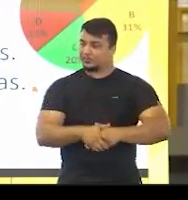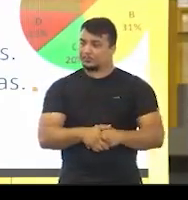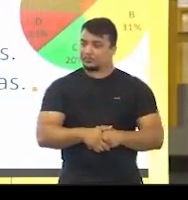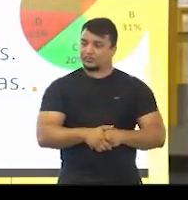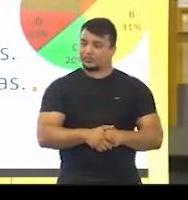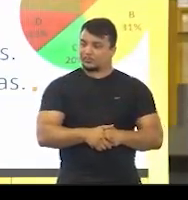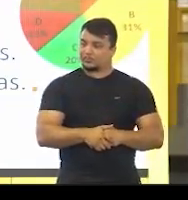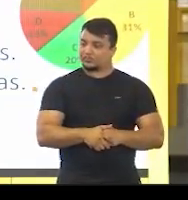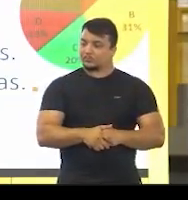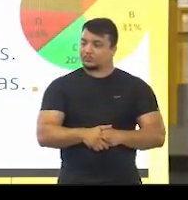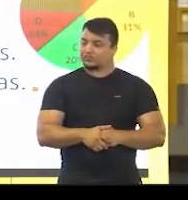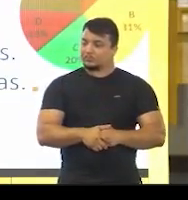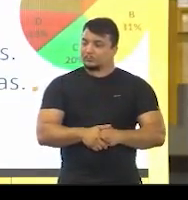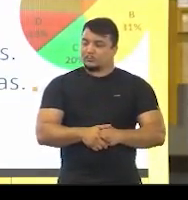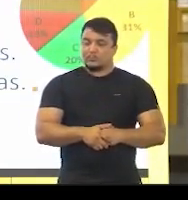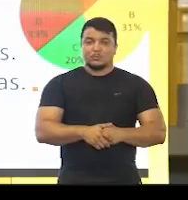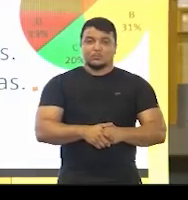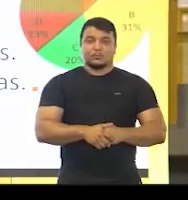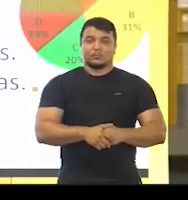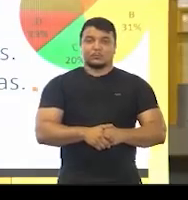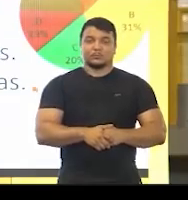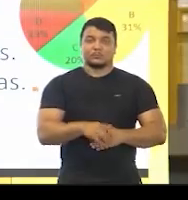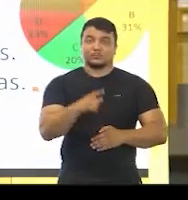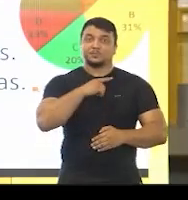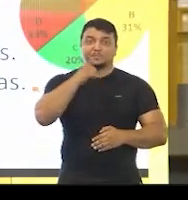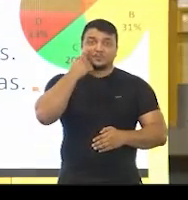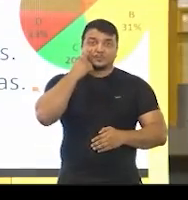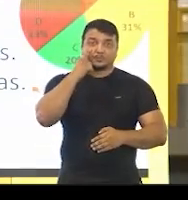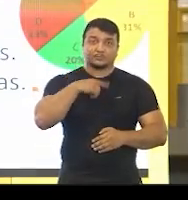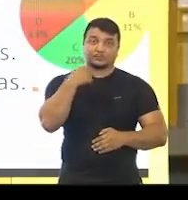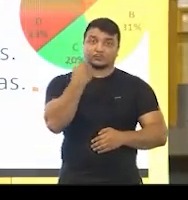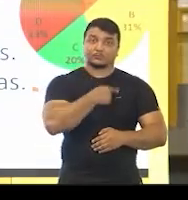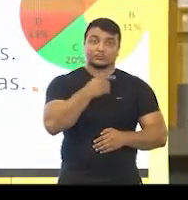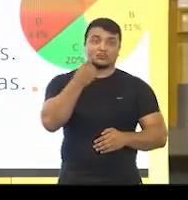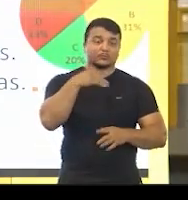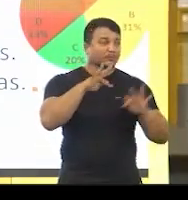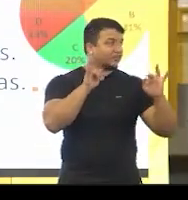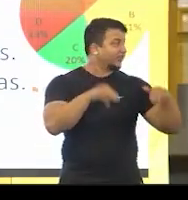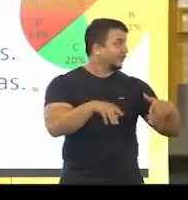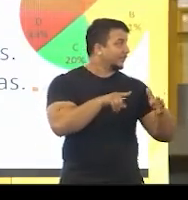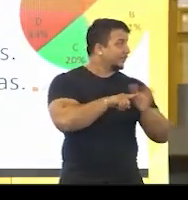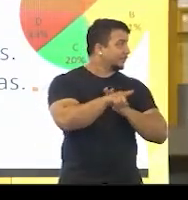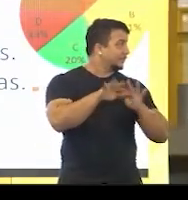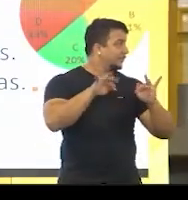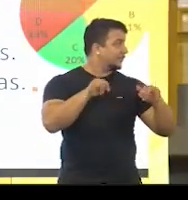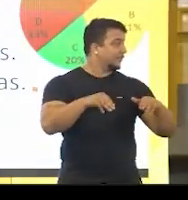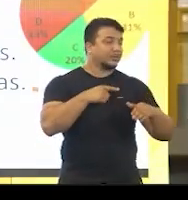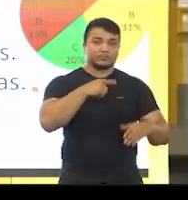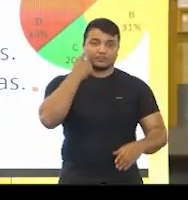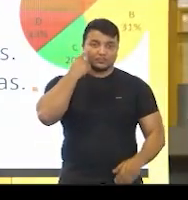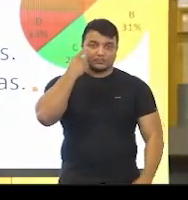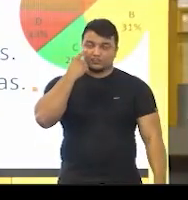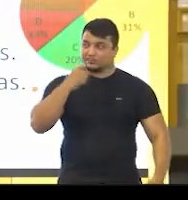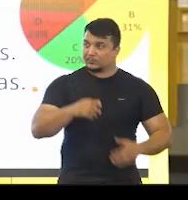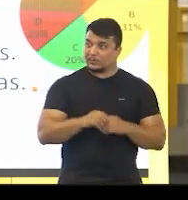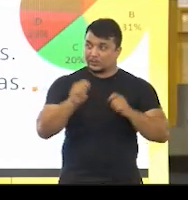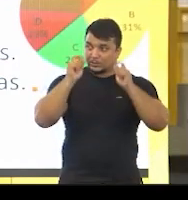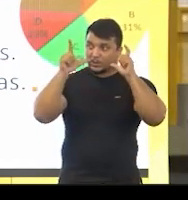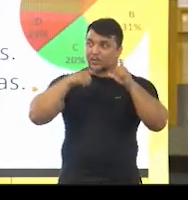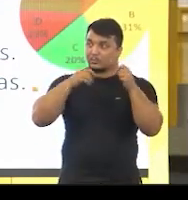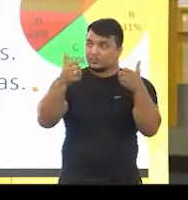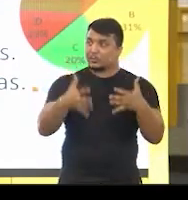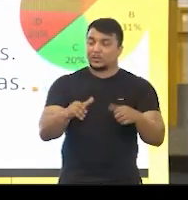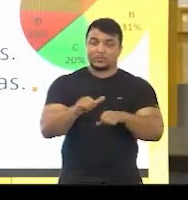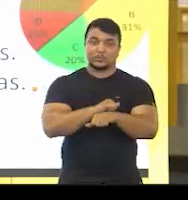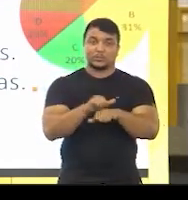Mesozoico, 2 pontos. Petróleo. Olha só, para a gente finalizar essa questão, se liga. Eu falei